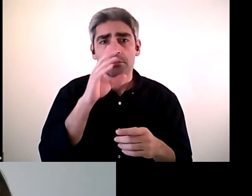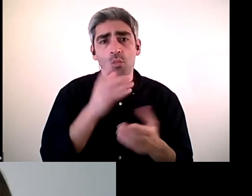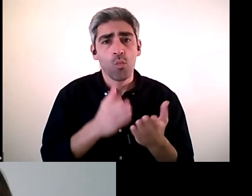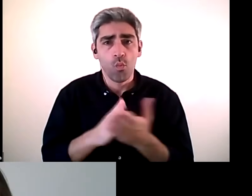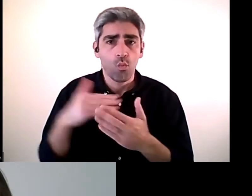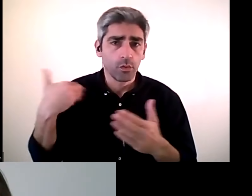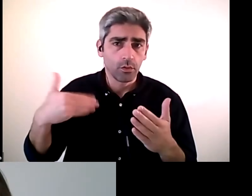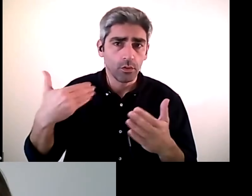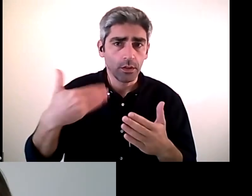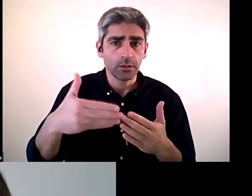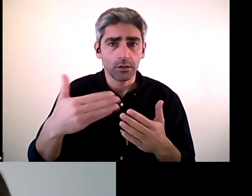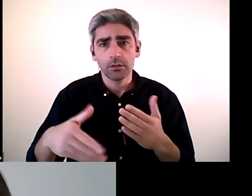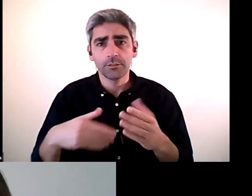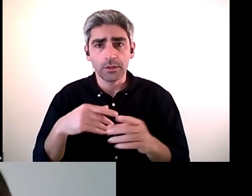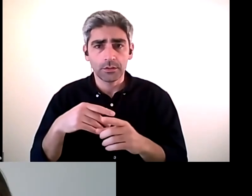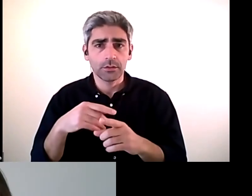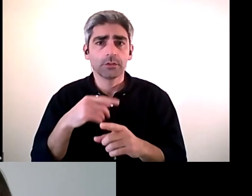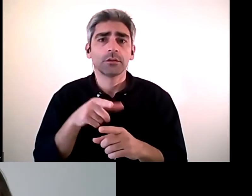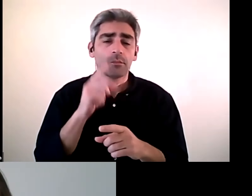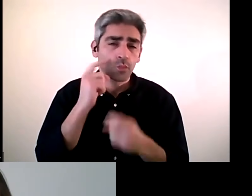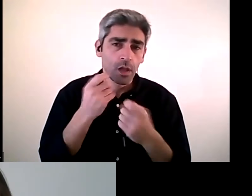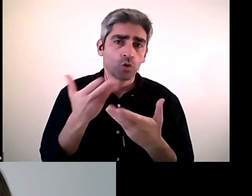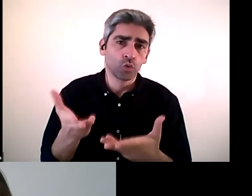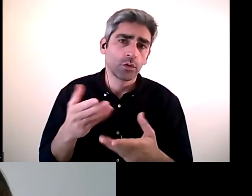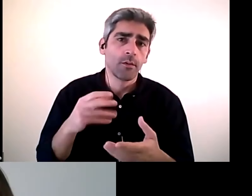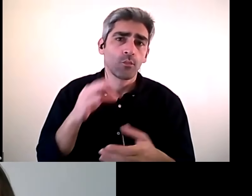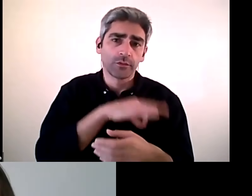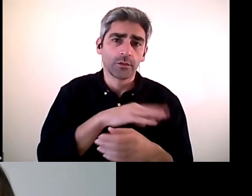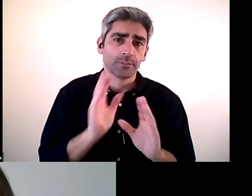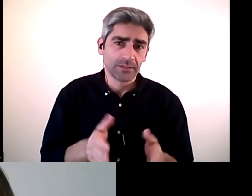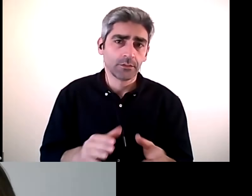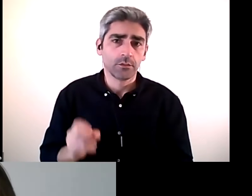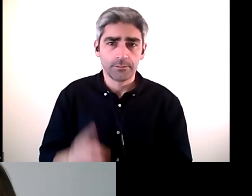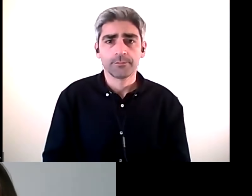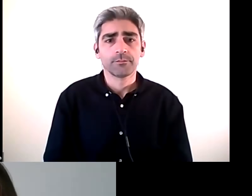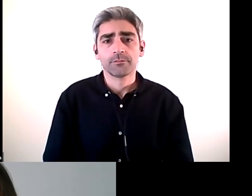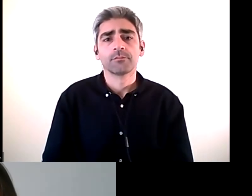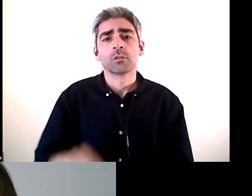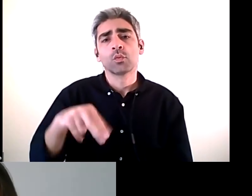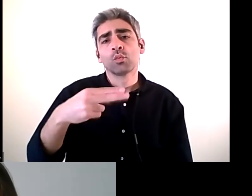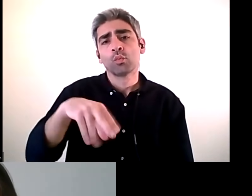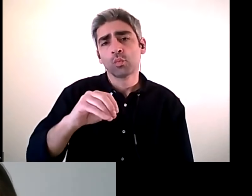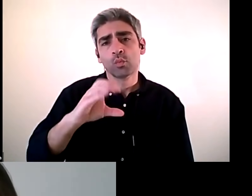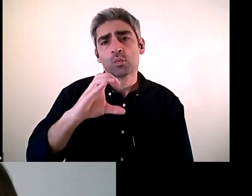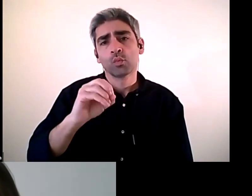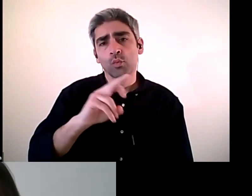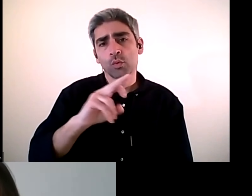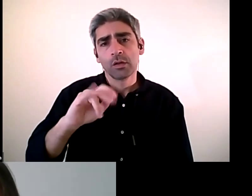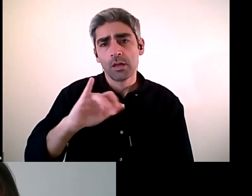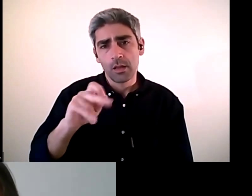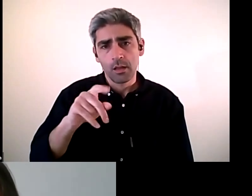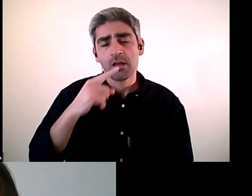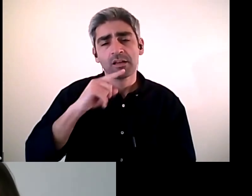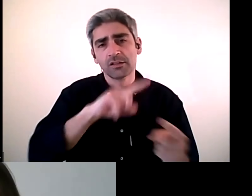continuar desses problemas, então é procurar ajuda profissional. Muito bem. O Nuno Correia coloca uma